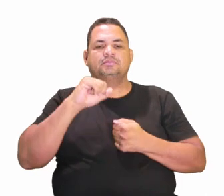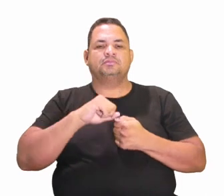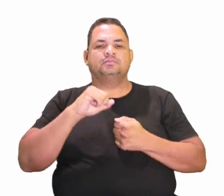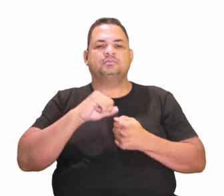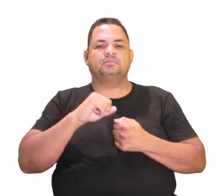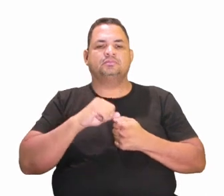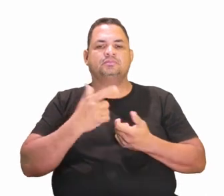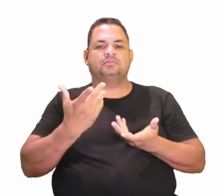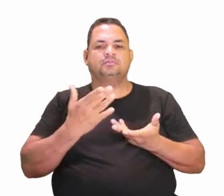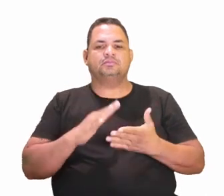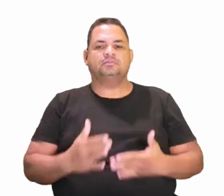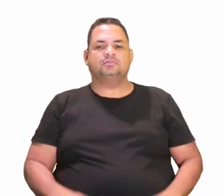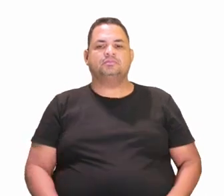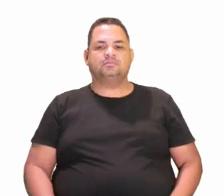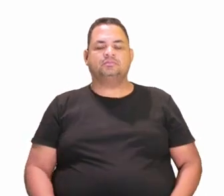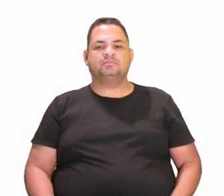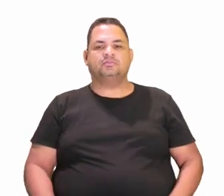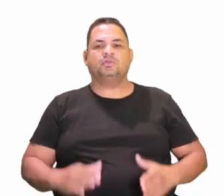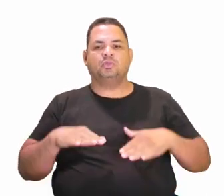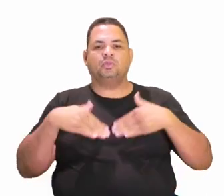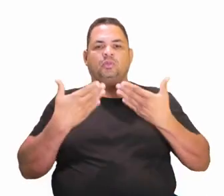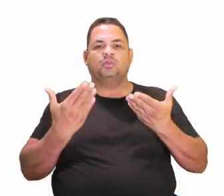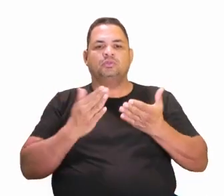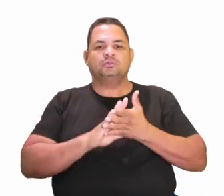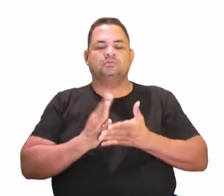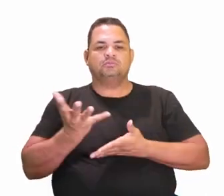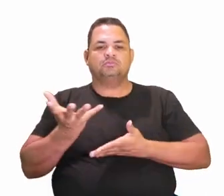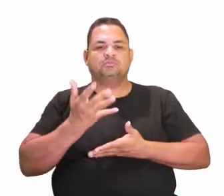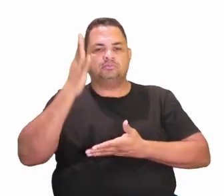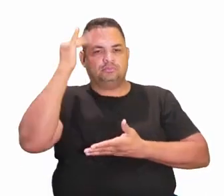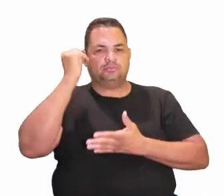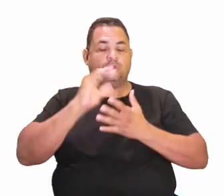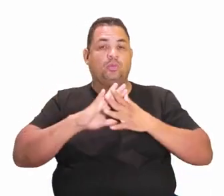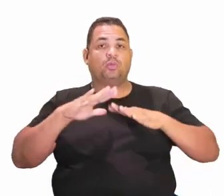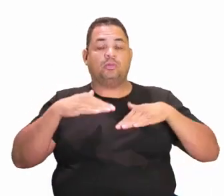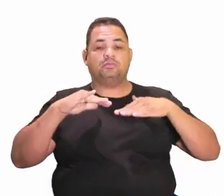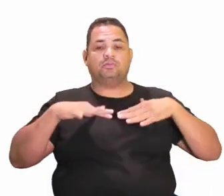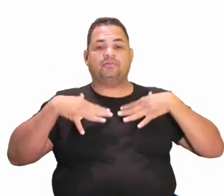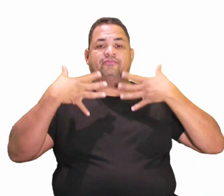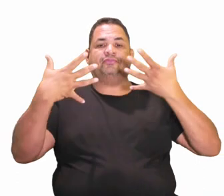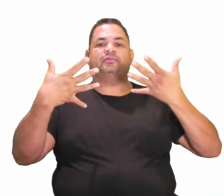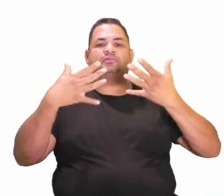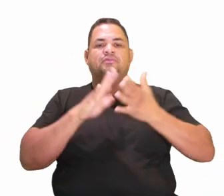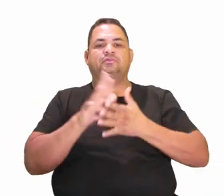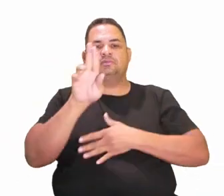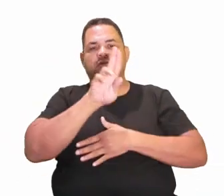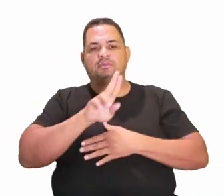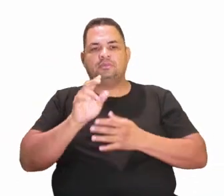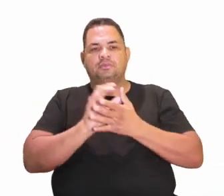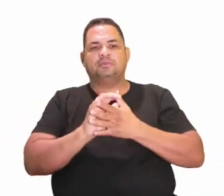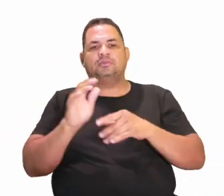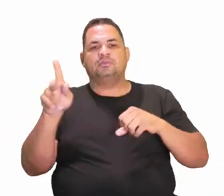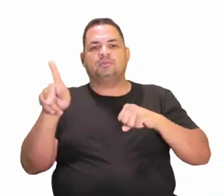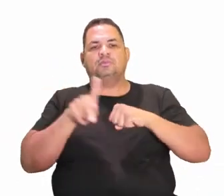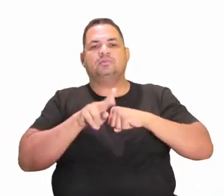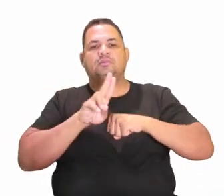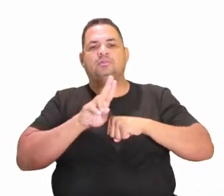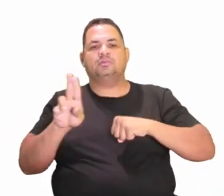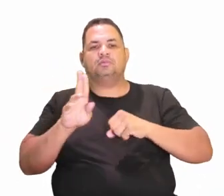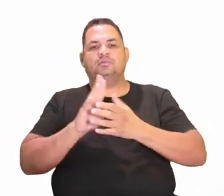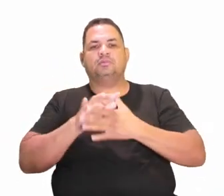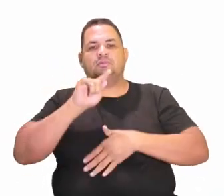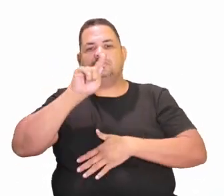pergunta, né, quando a gente quer saber quando é uma celebração. Então a gente vai usar o nosso pronome interrogativo